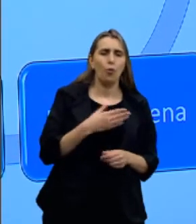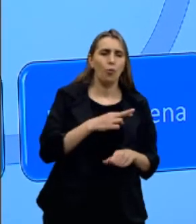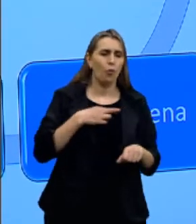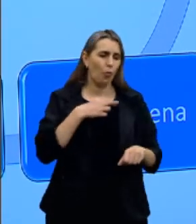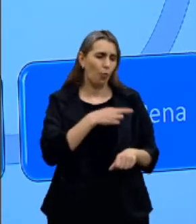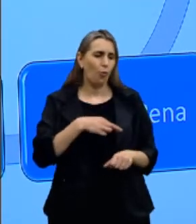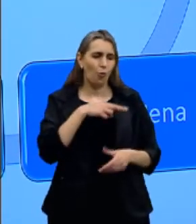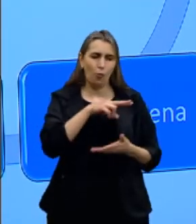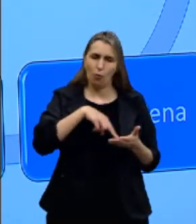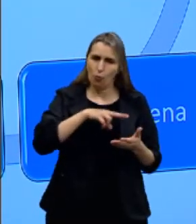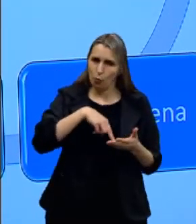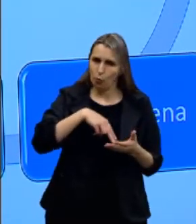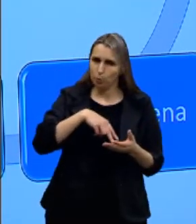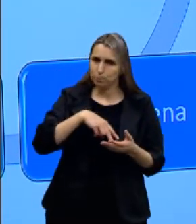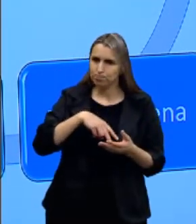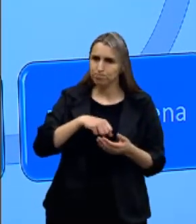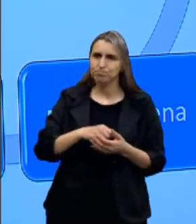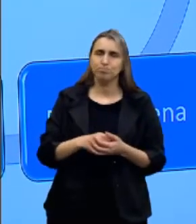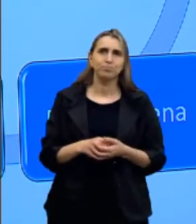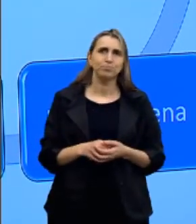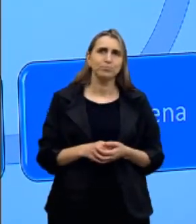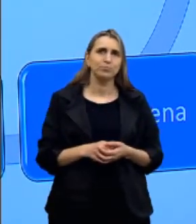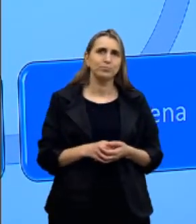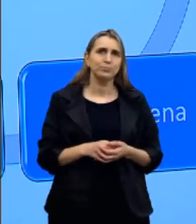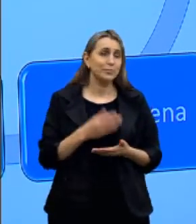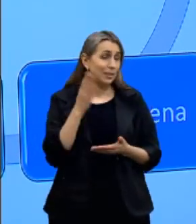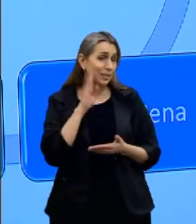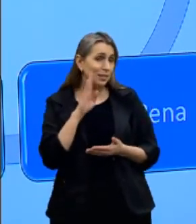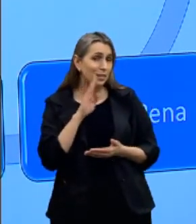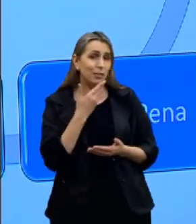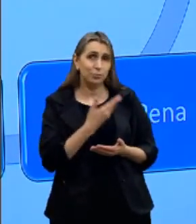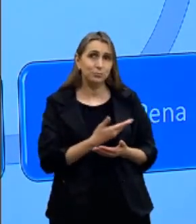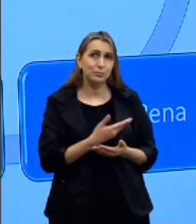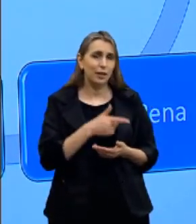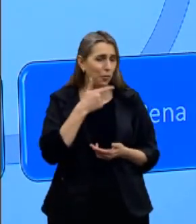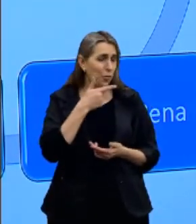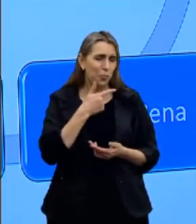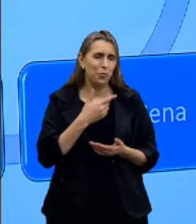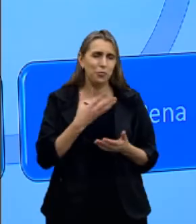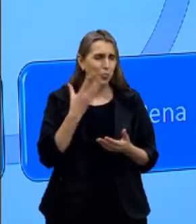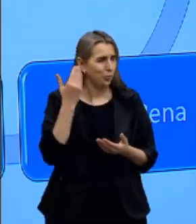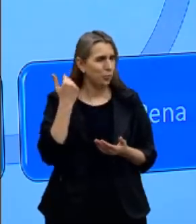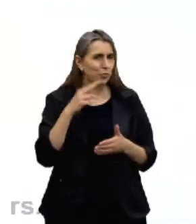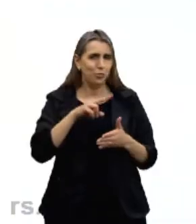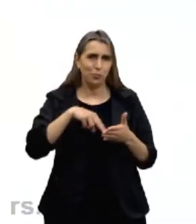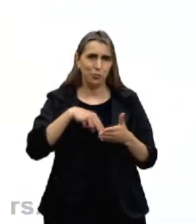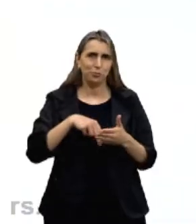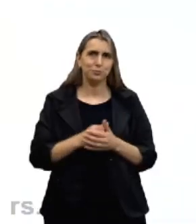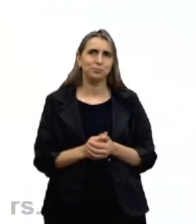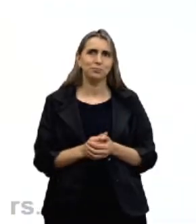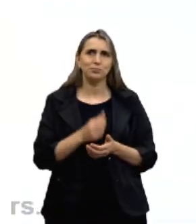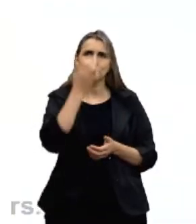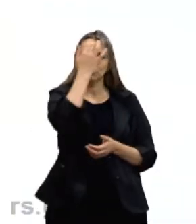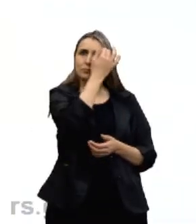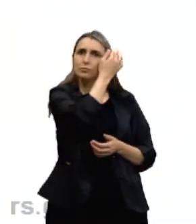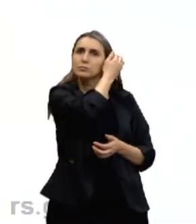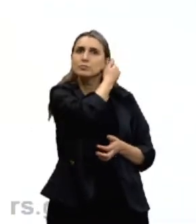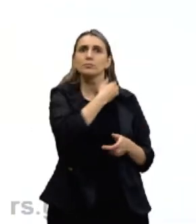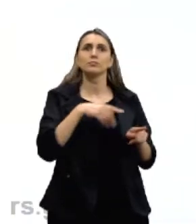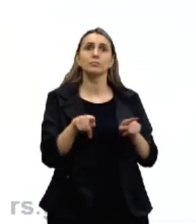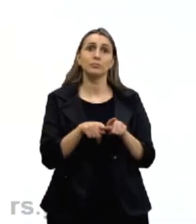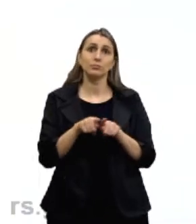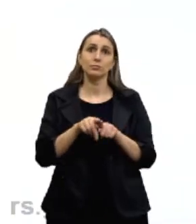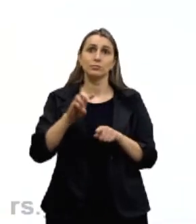romance de ler ela é muito legal assim dele é o ri muito quando eu li tá E vai ter também